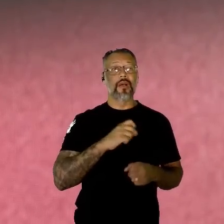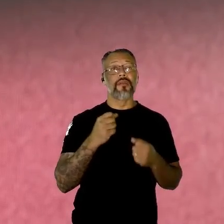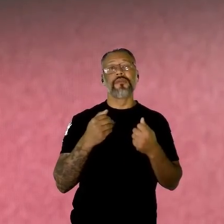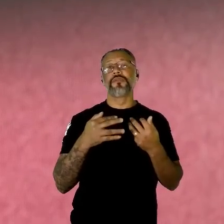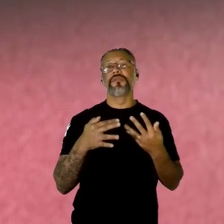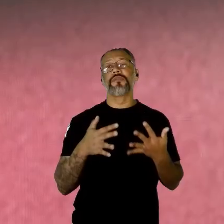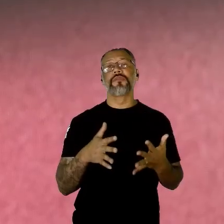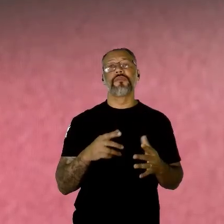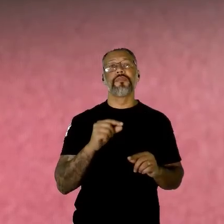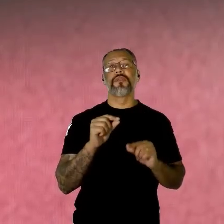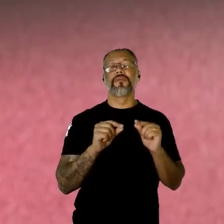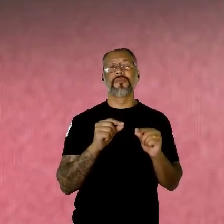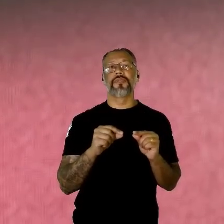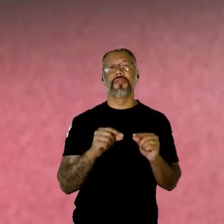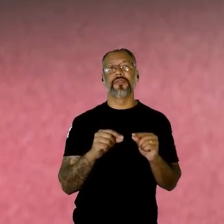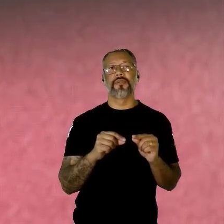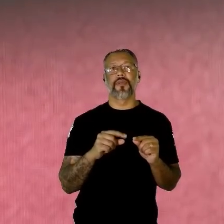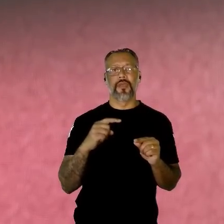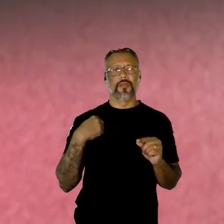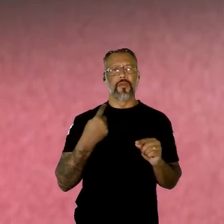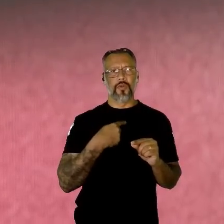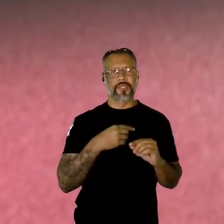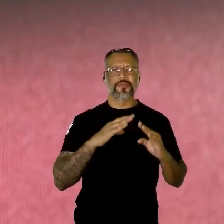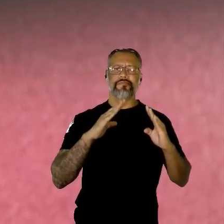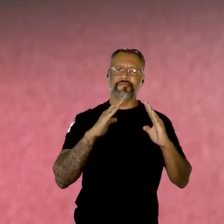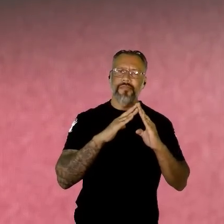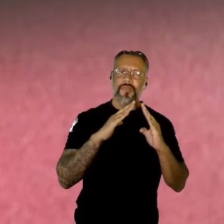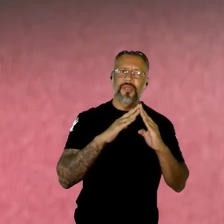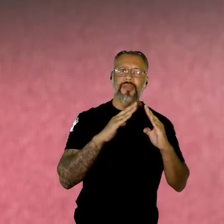o fato de ser templo